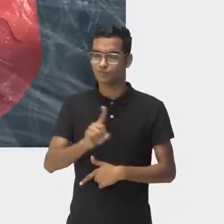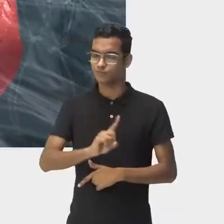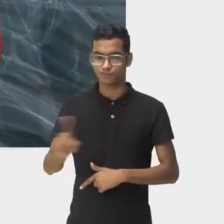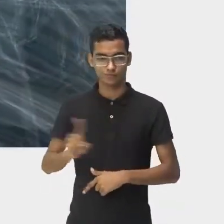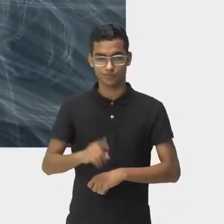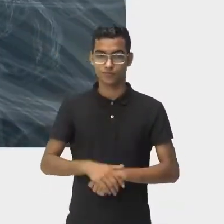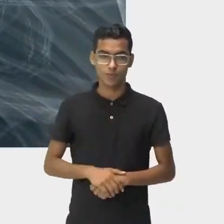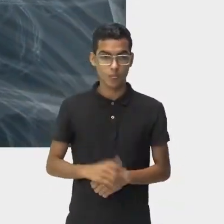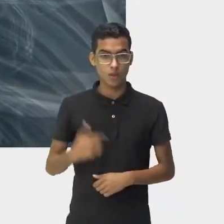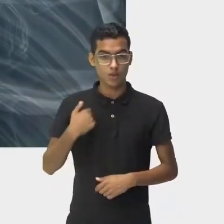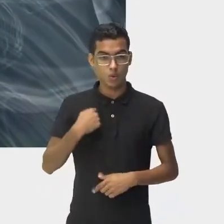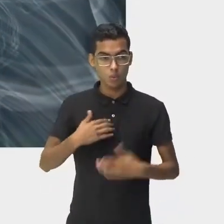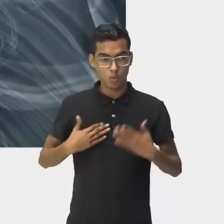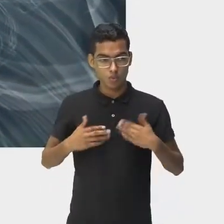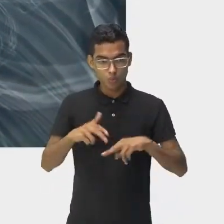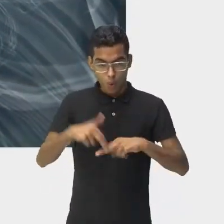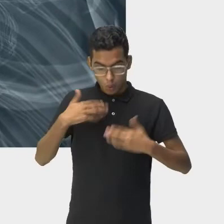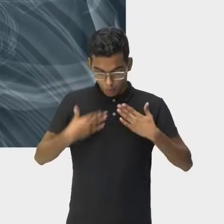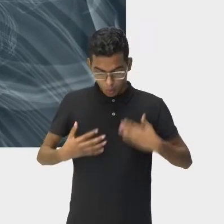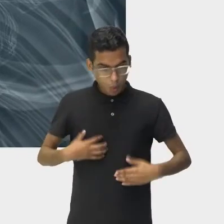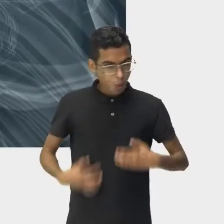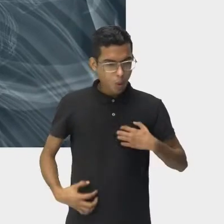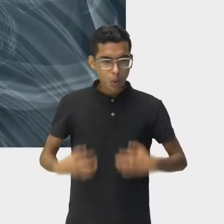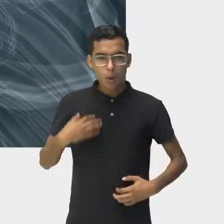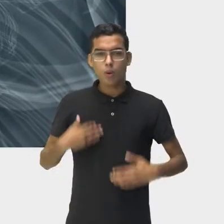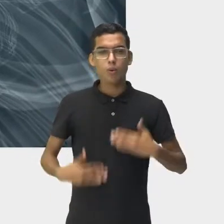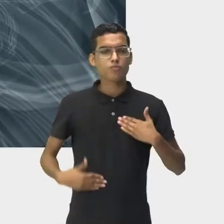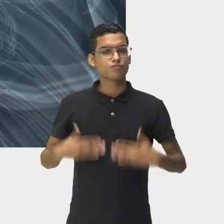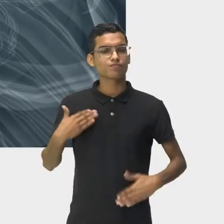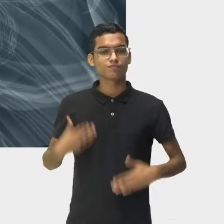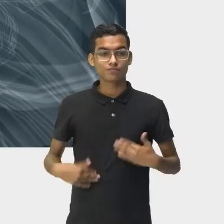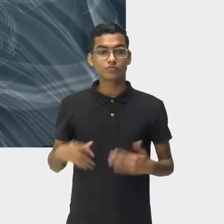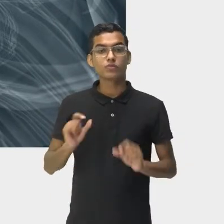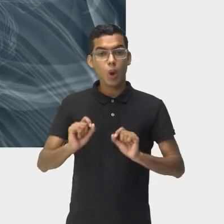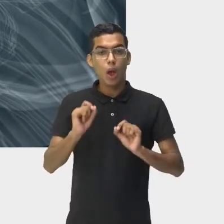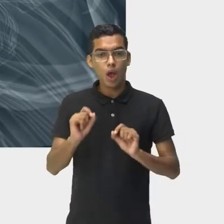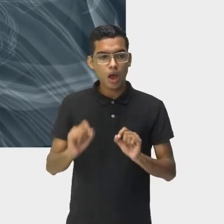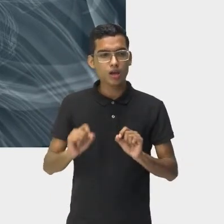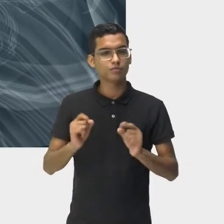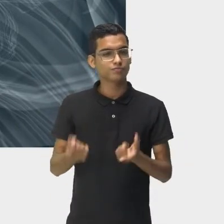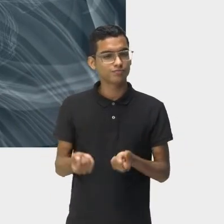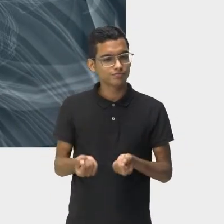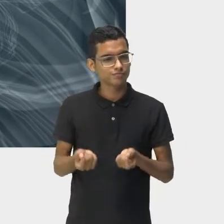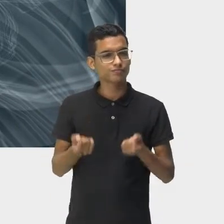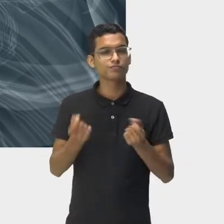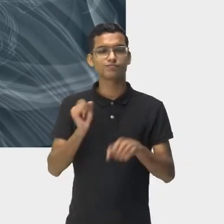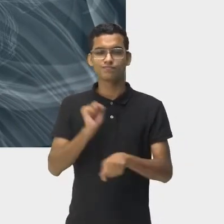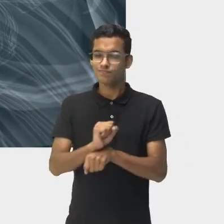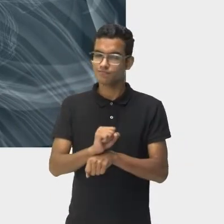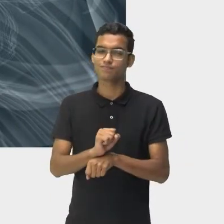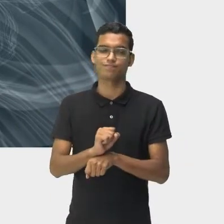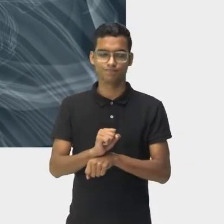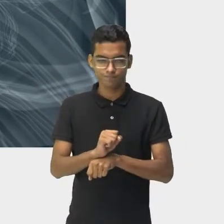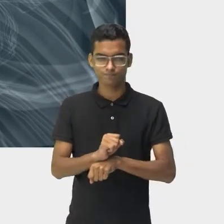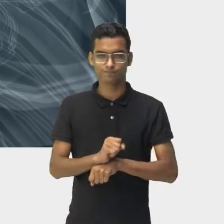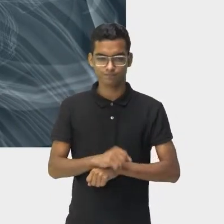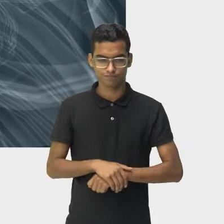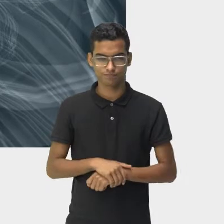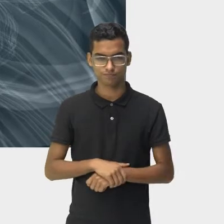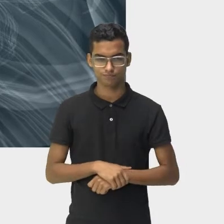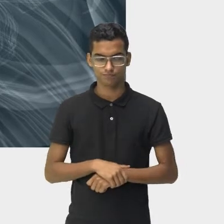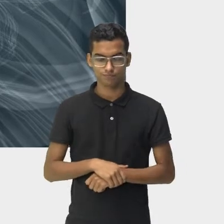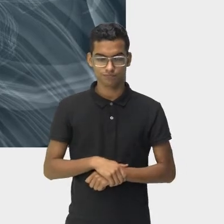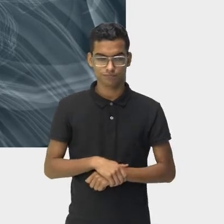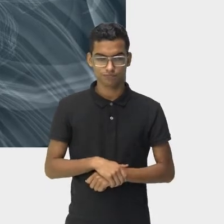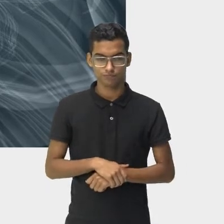estranheza para o nosso organismo e ele vai entrar em colapso. podendo aí resultar várias coisas. Uma